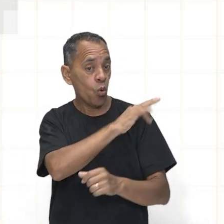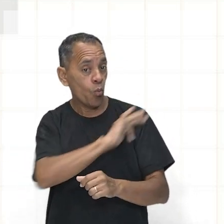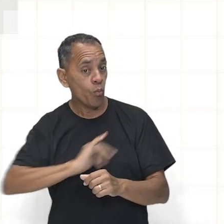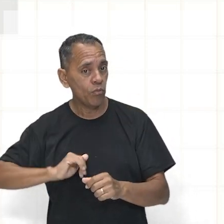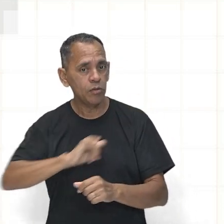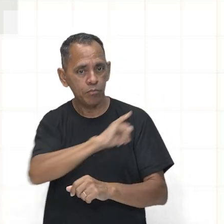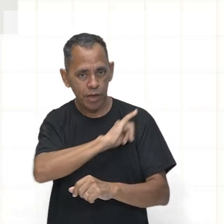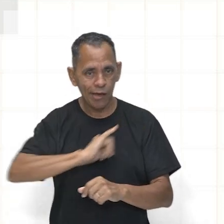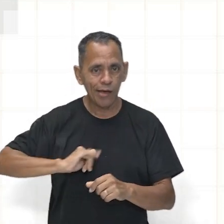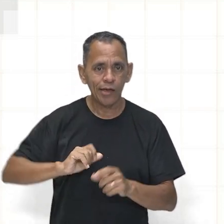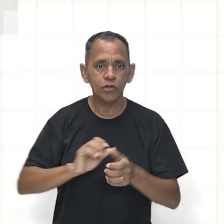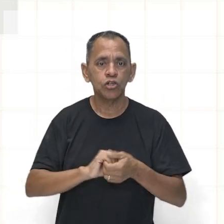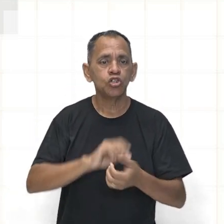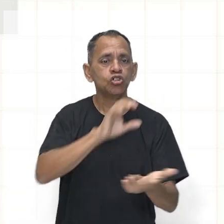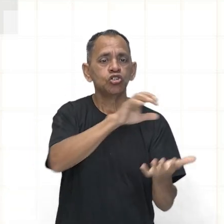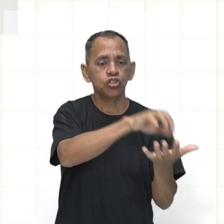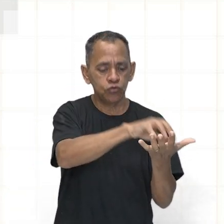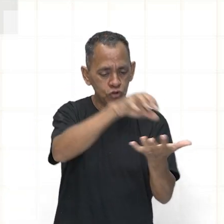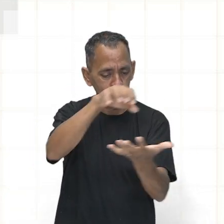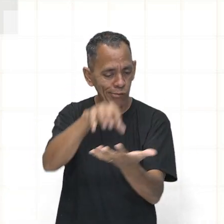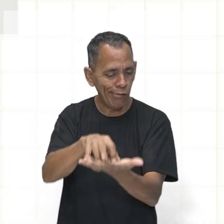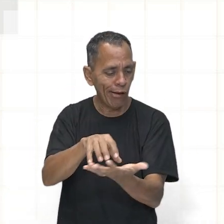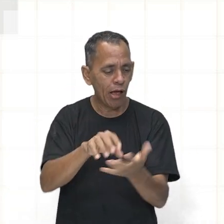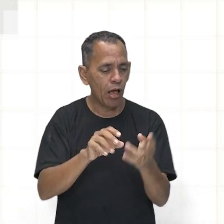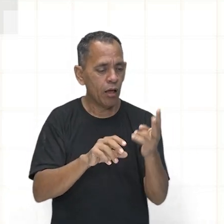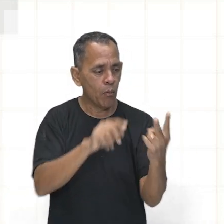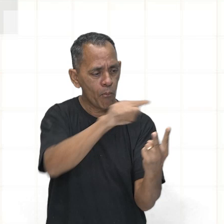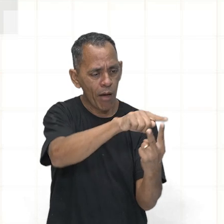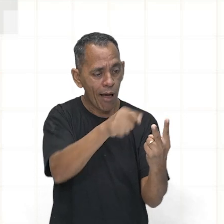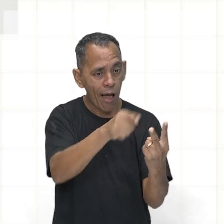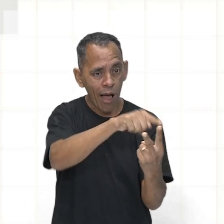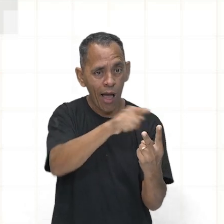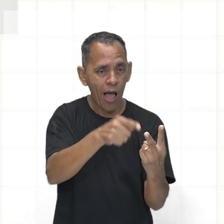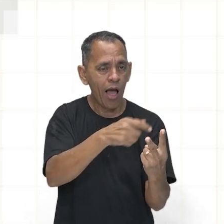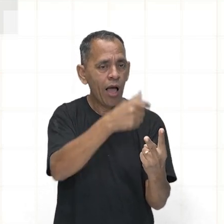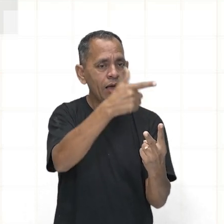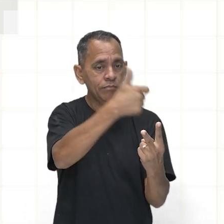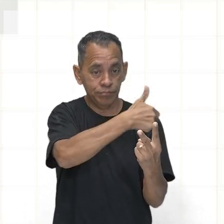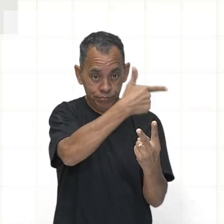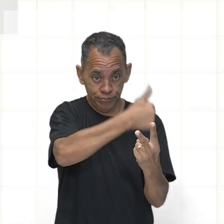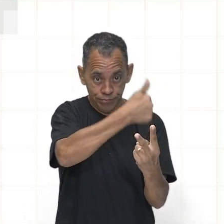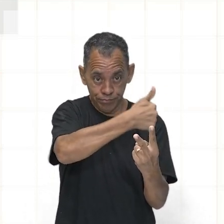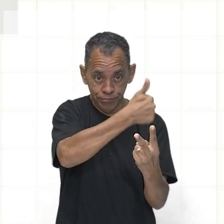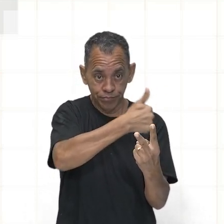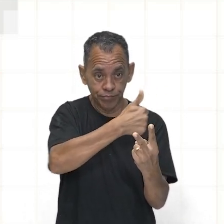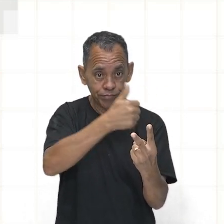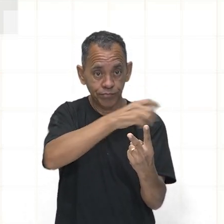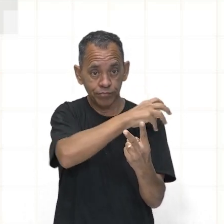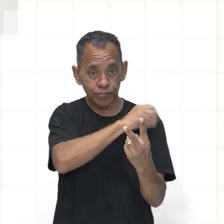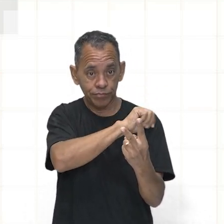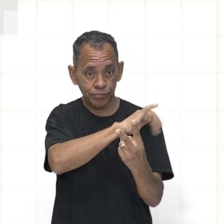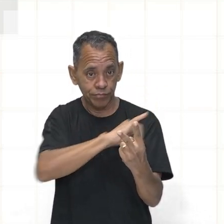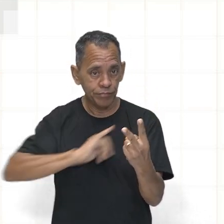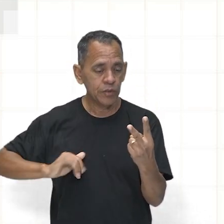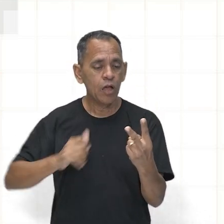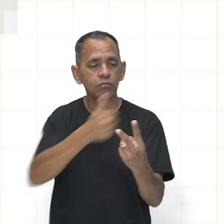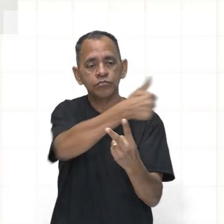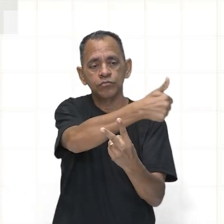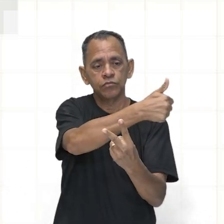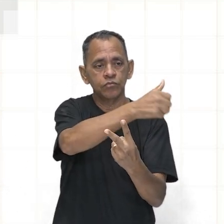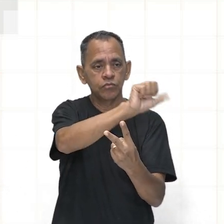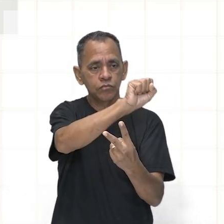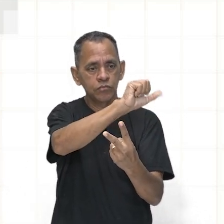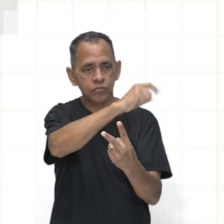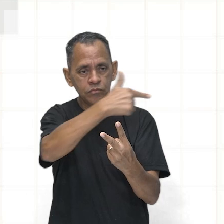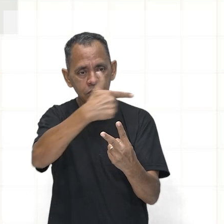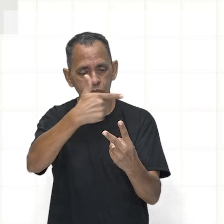1889. O Império Brasileiro, ele é dividido em duas partes. O primeiro império, que acontece